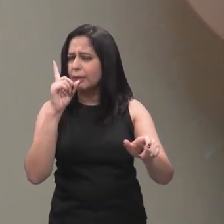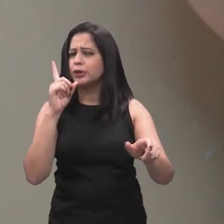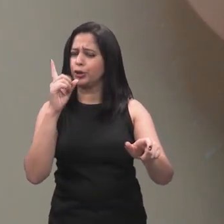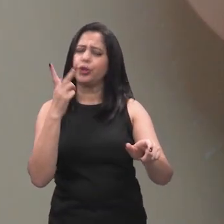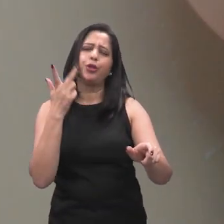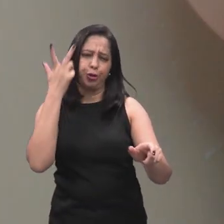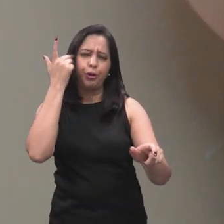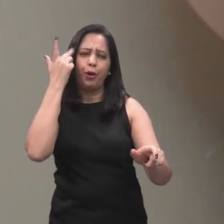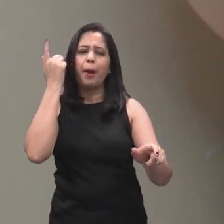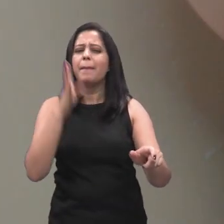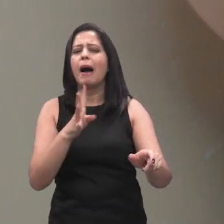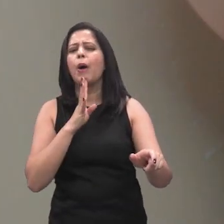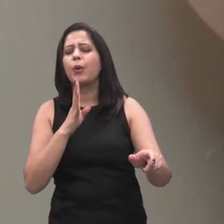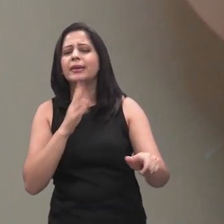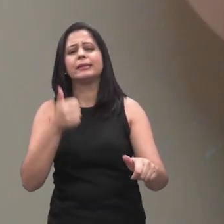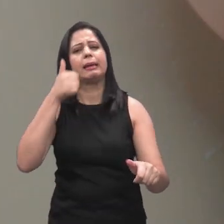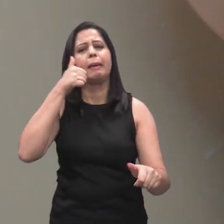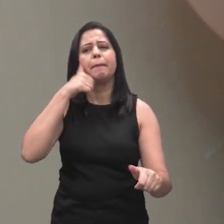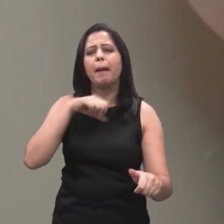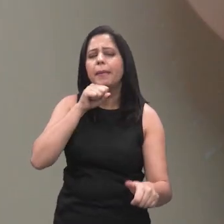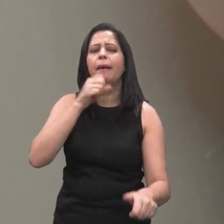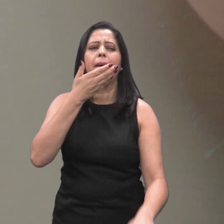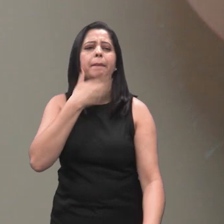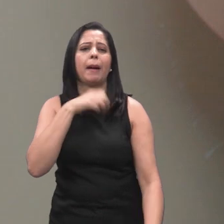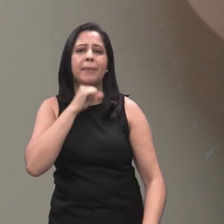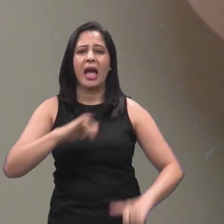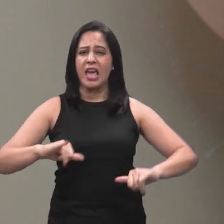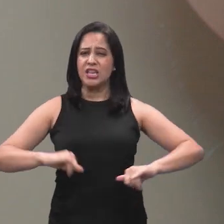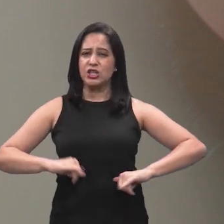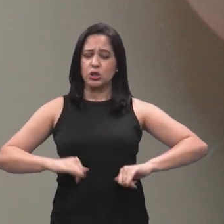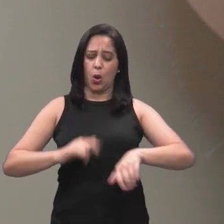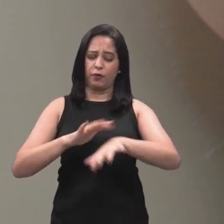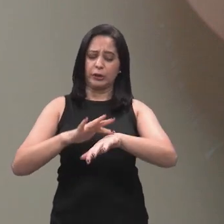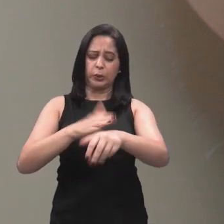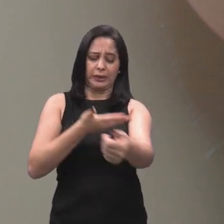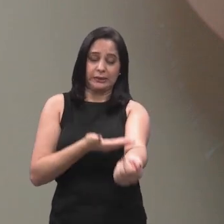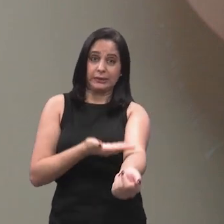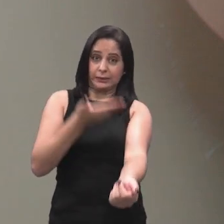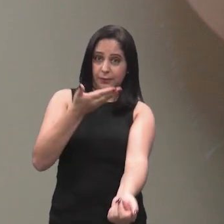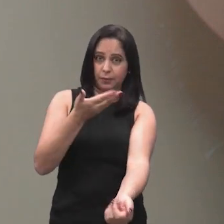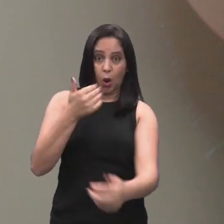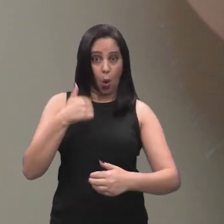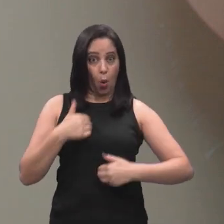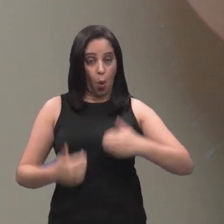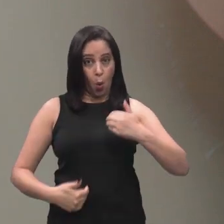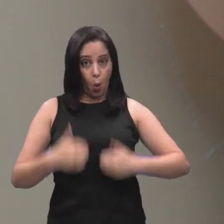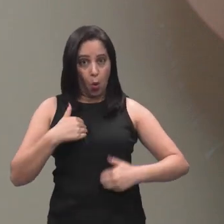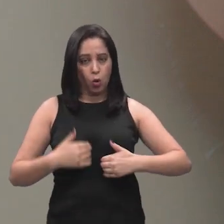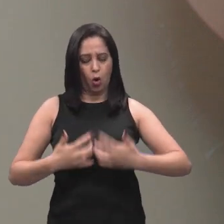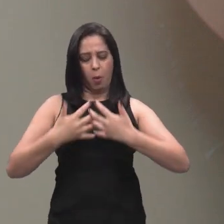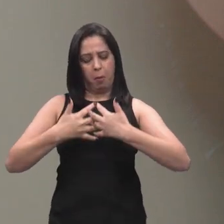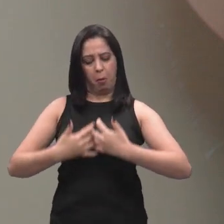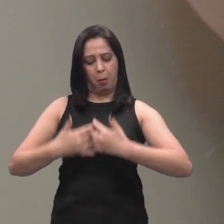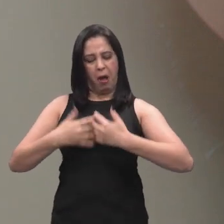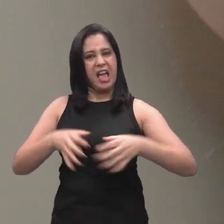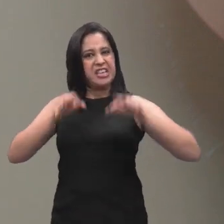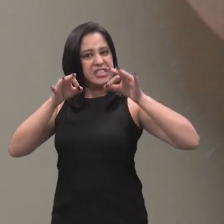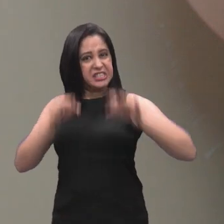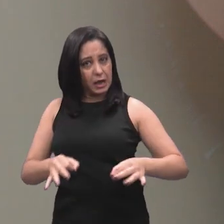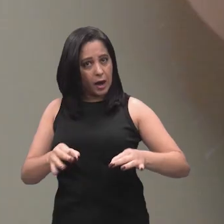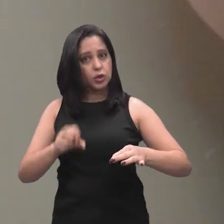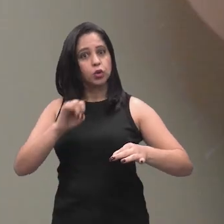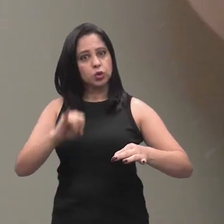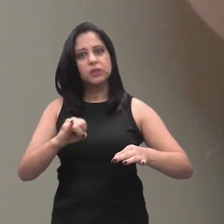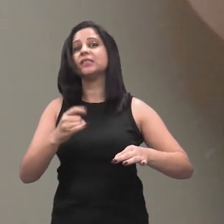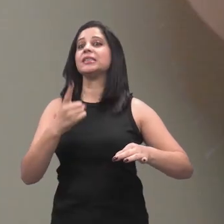funciona direitinho se a circulação estiver boa, e é através dela que o sangue transporta ali oxigênio e nutrientes